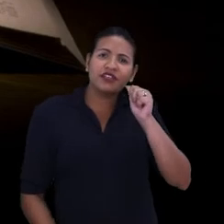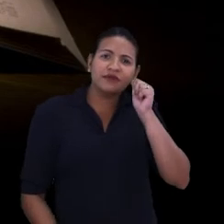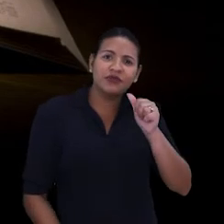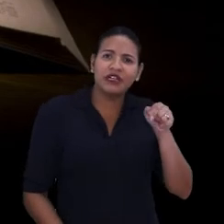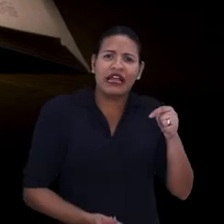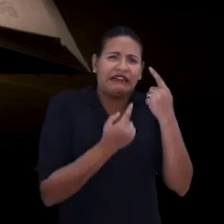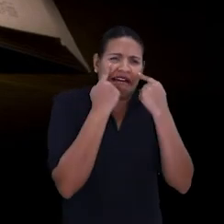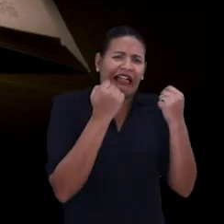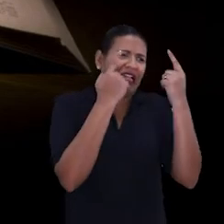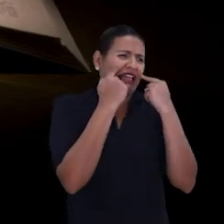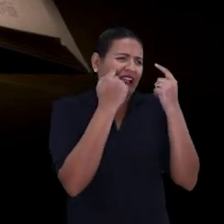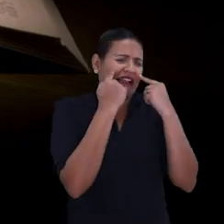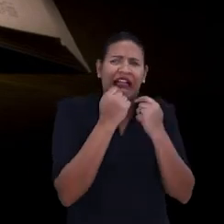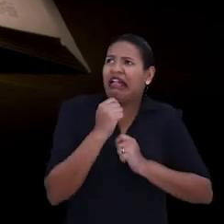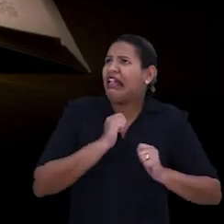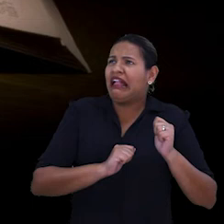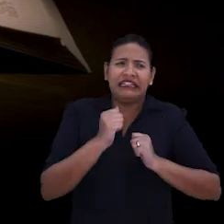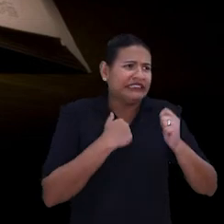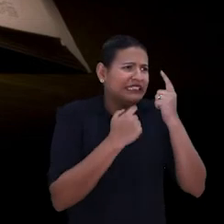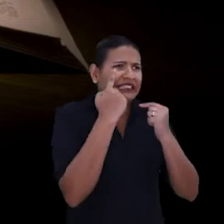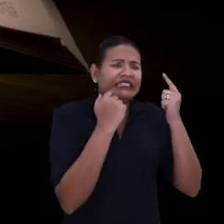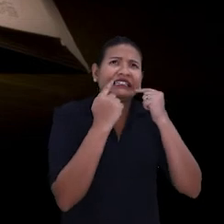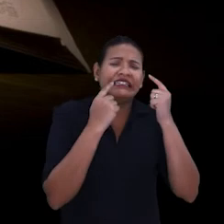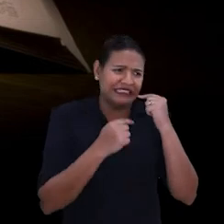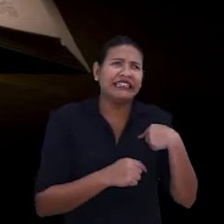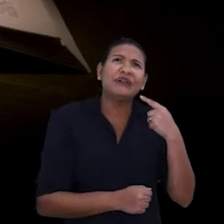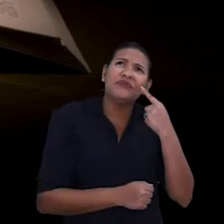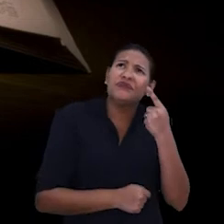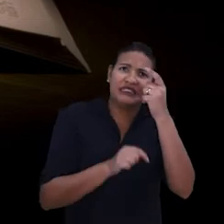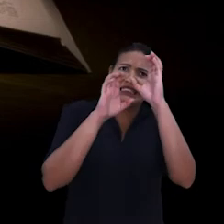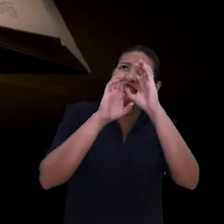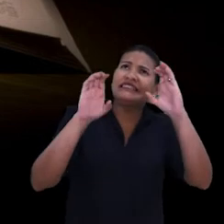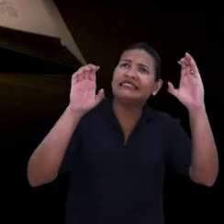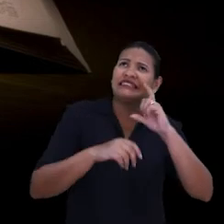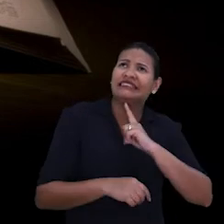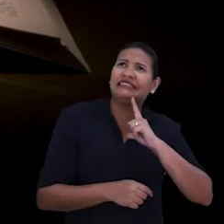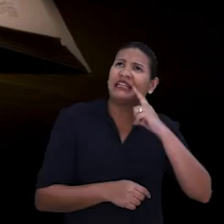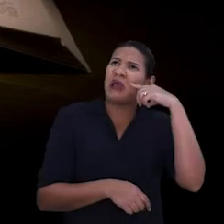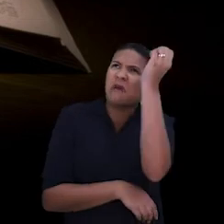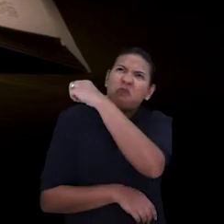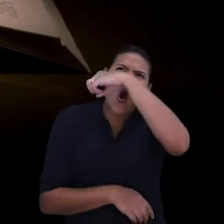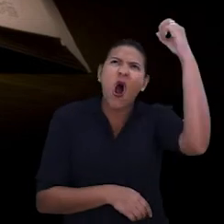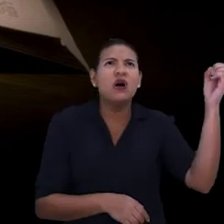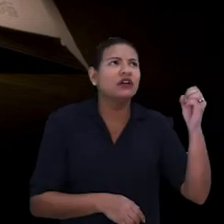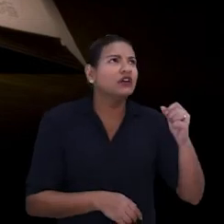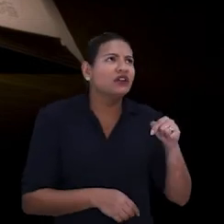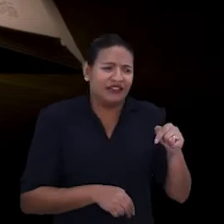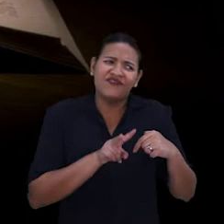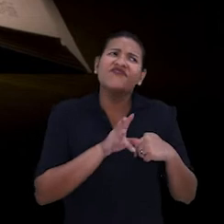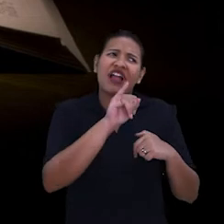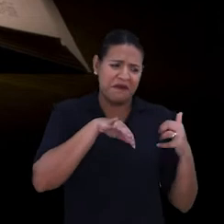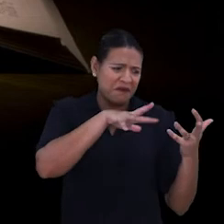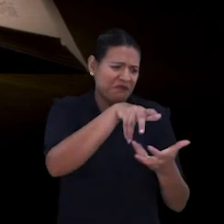choravam, meio desgrenhadas, e aludiam a um cometa que andava pelo céu, responsável pelo acontecimento que elas